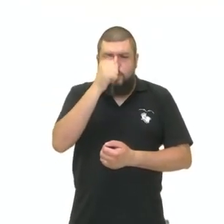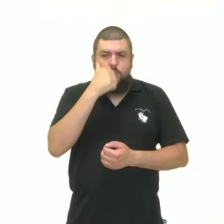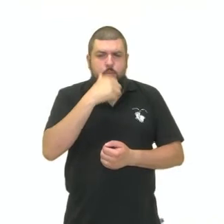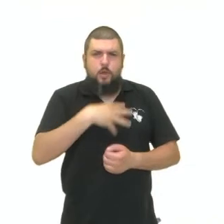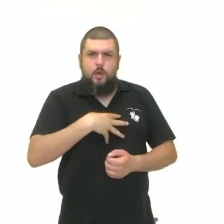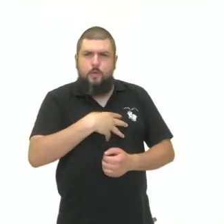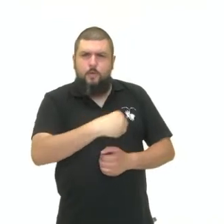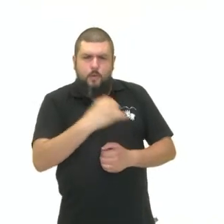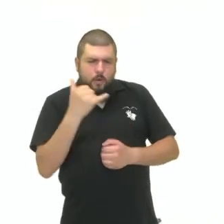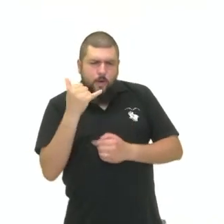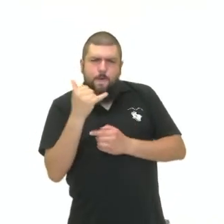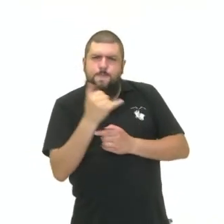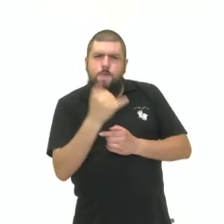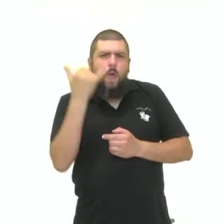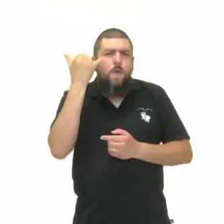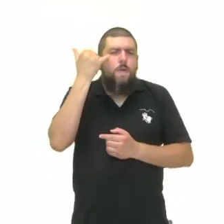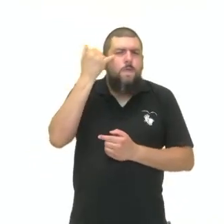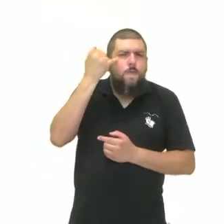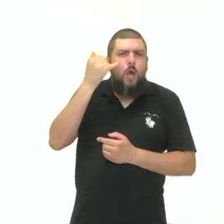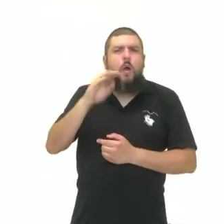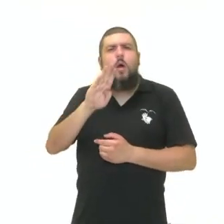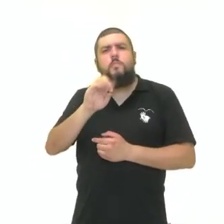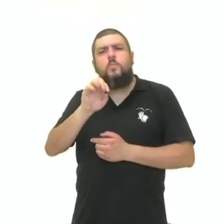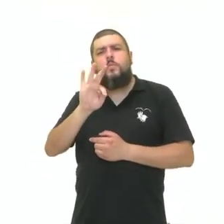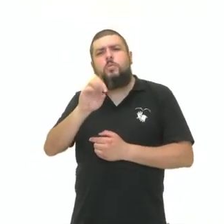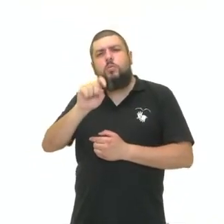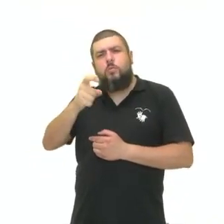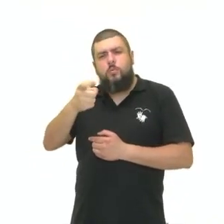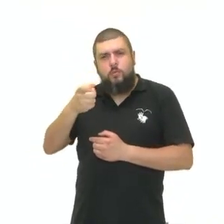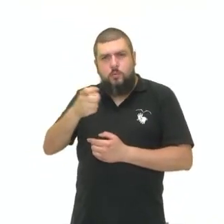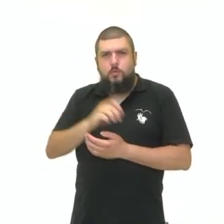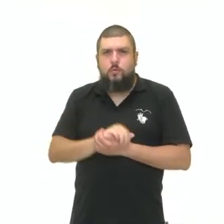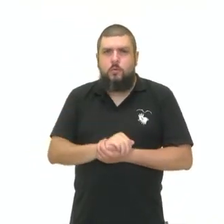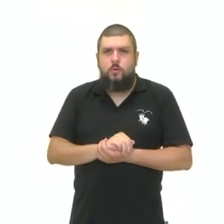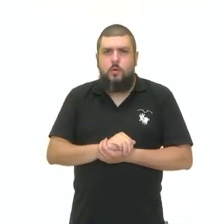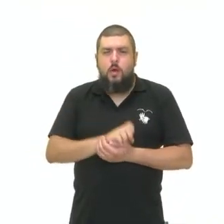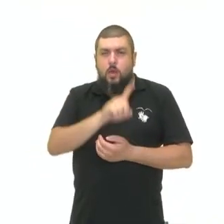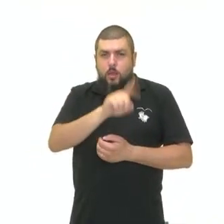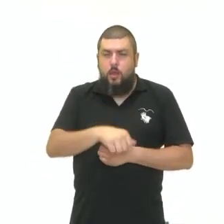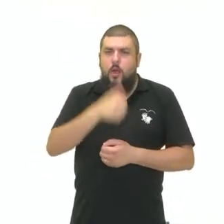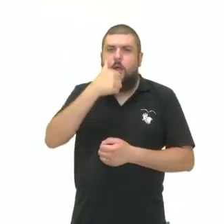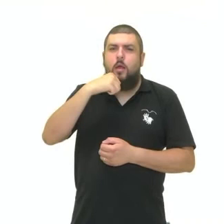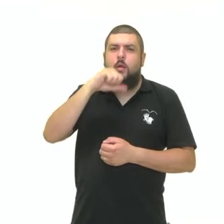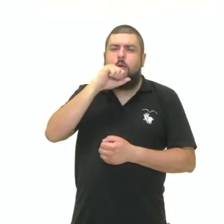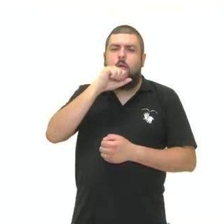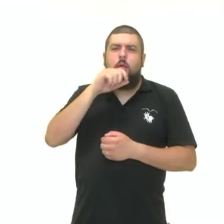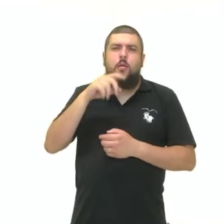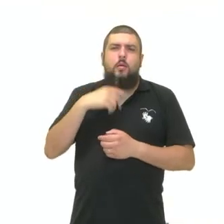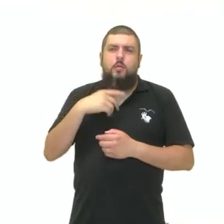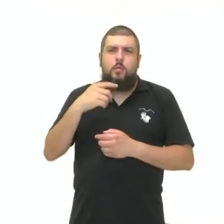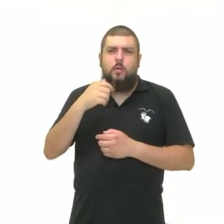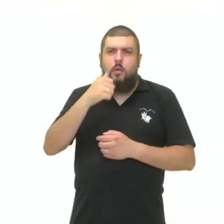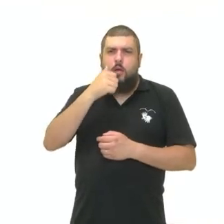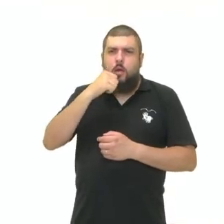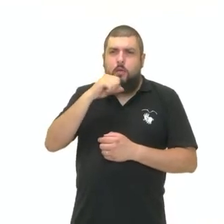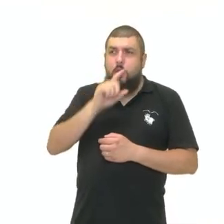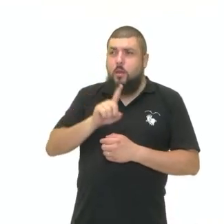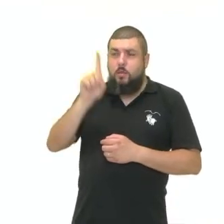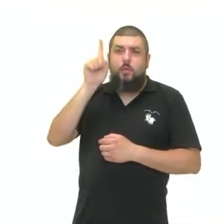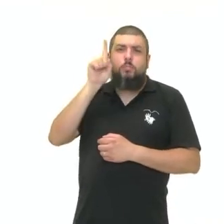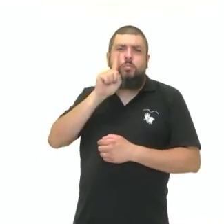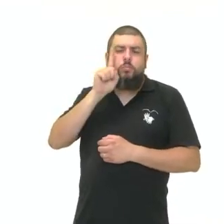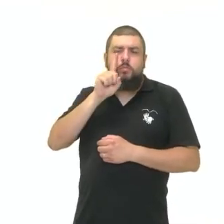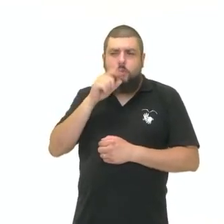Os jovens foram atrás das imagens da mãe, que é participante de um reality show nos Estados Unidos, e estão tentando tirar suas